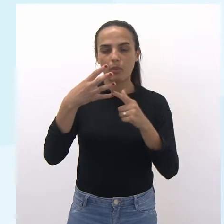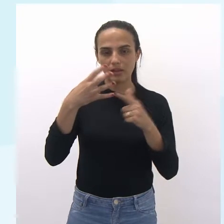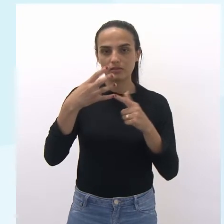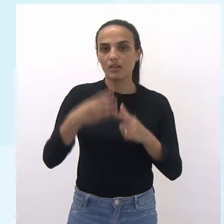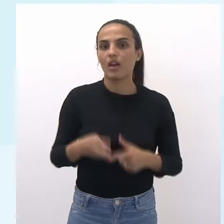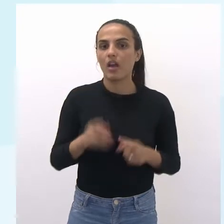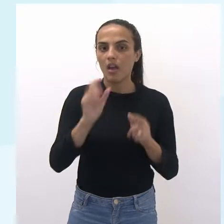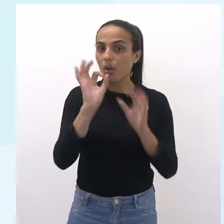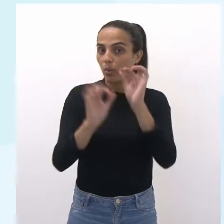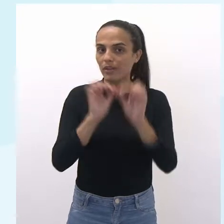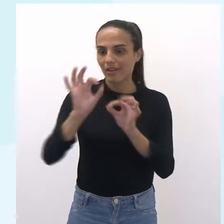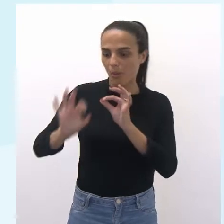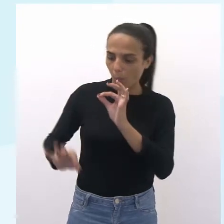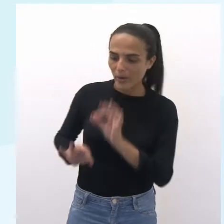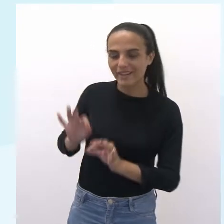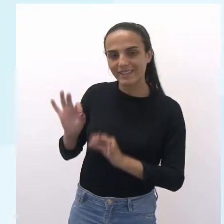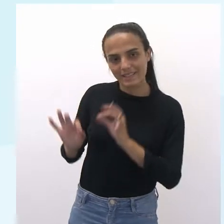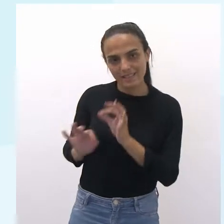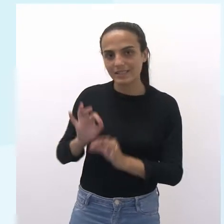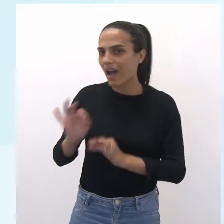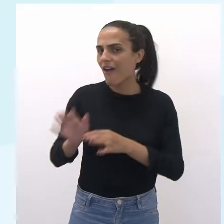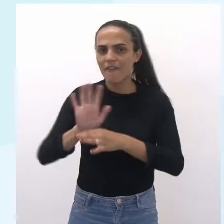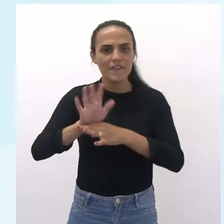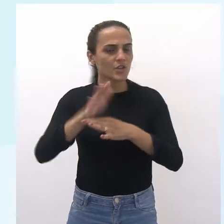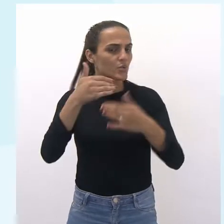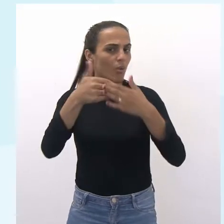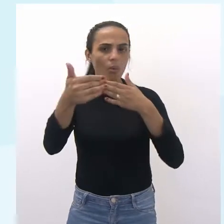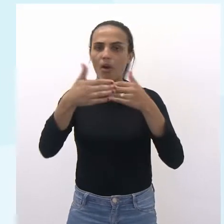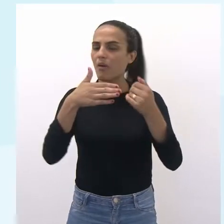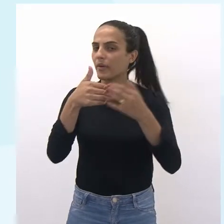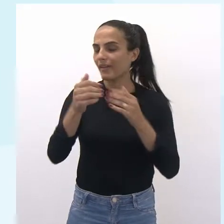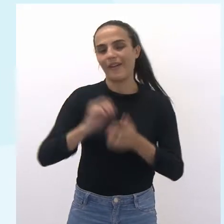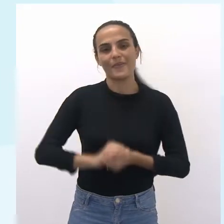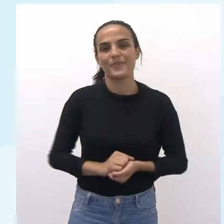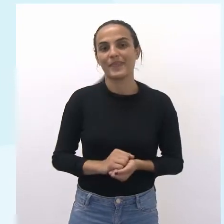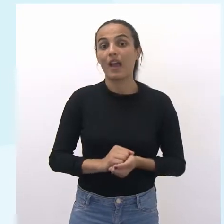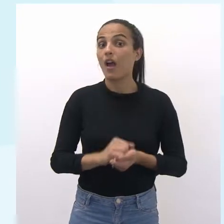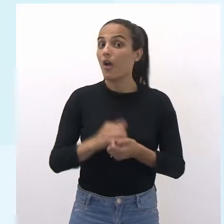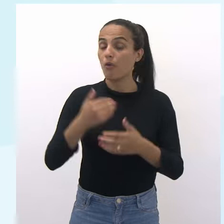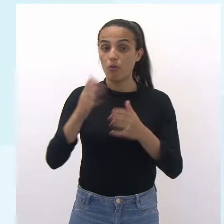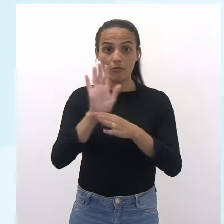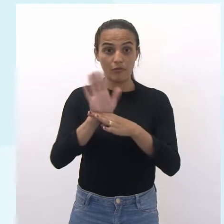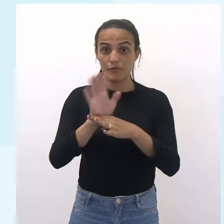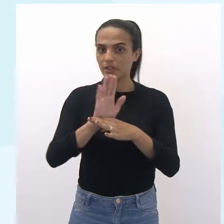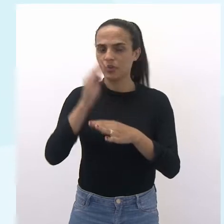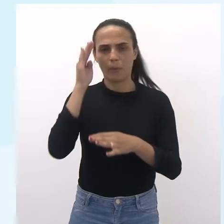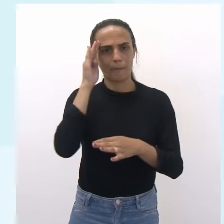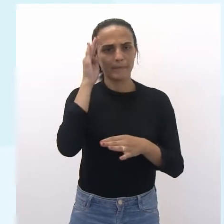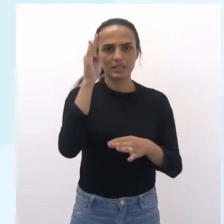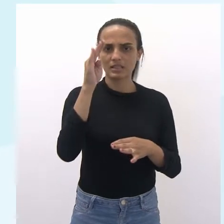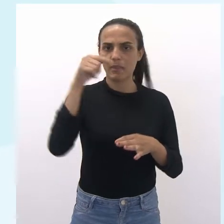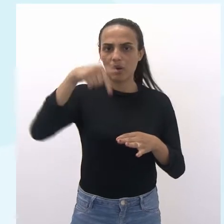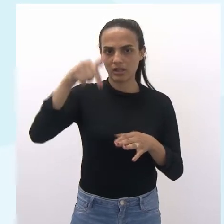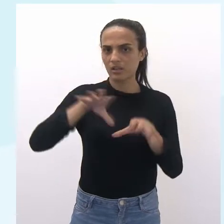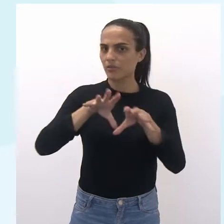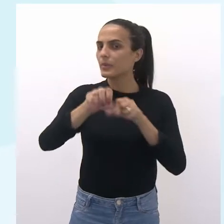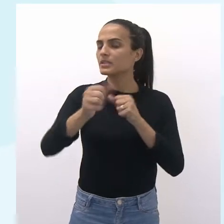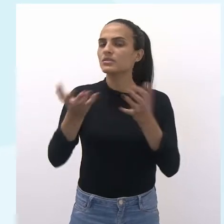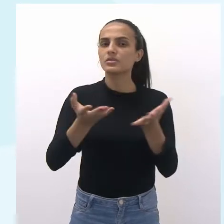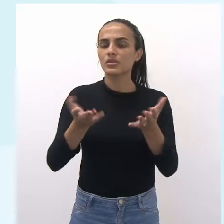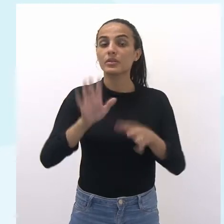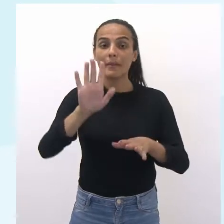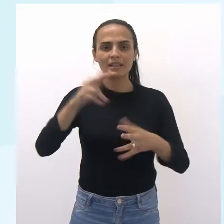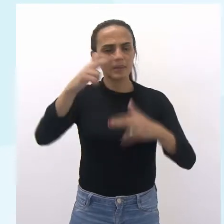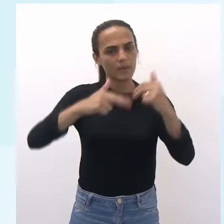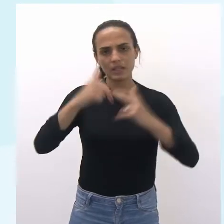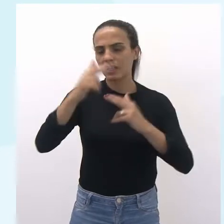planejar. Usar qualquer vídeo. O vídeo é o recorte principal da formação de hoje. Mas qualquer instrumento,